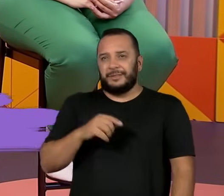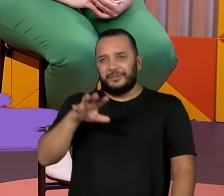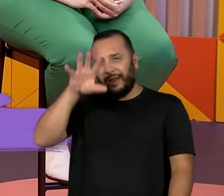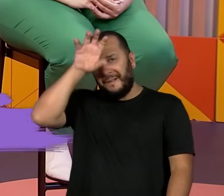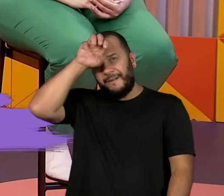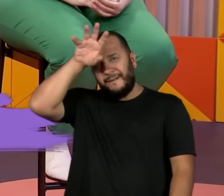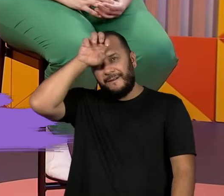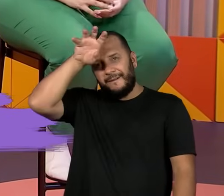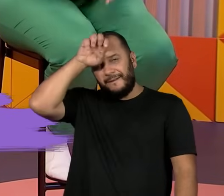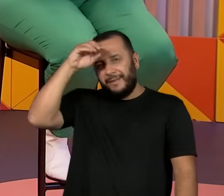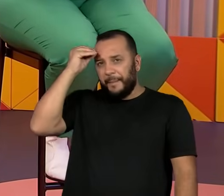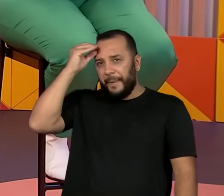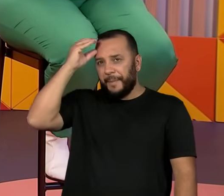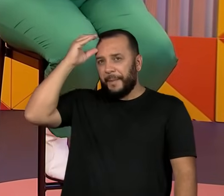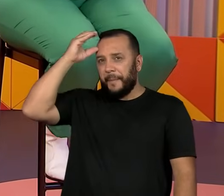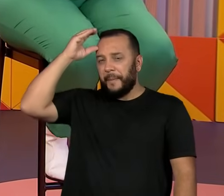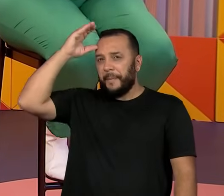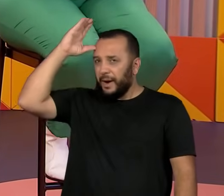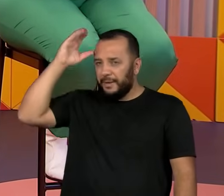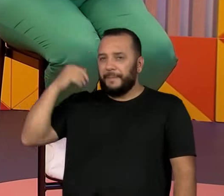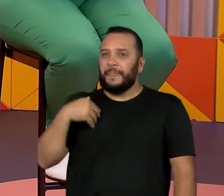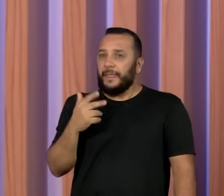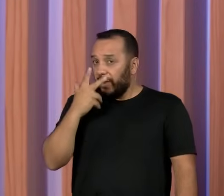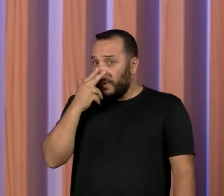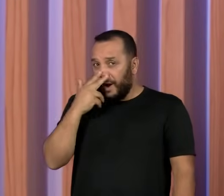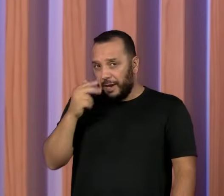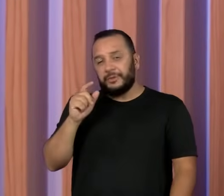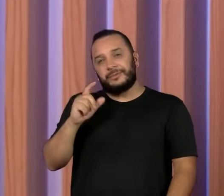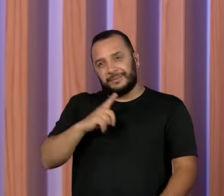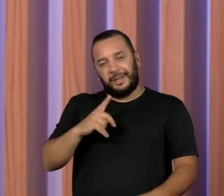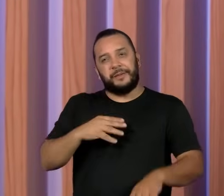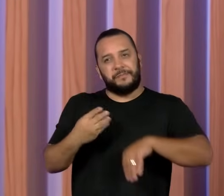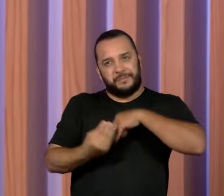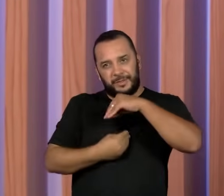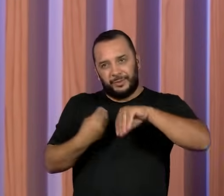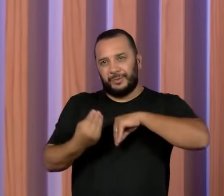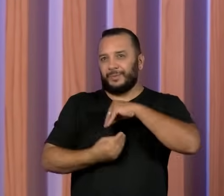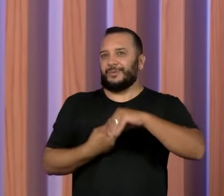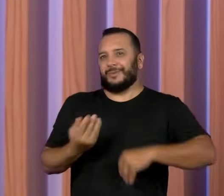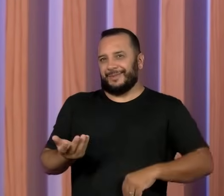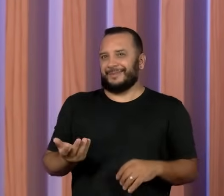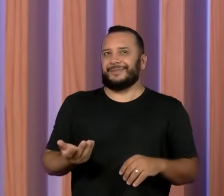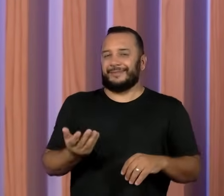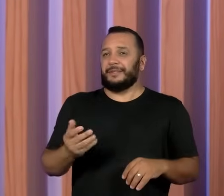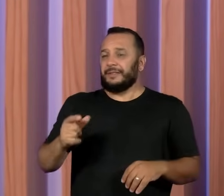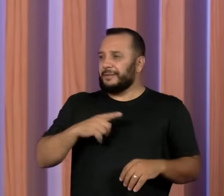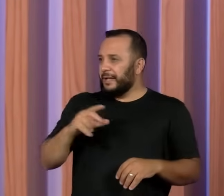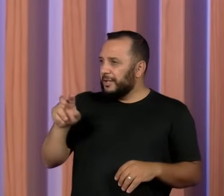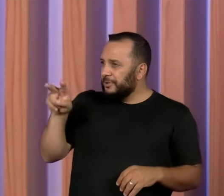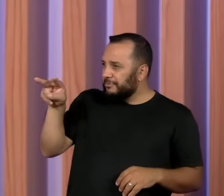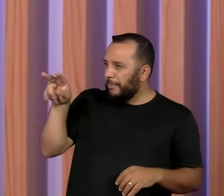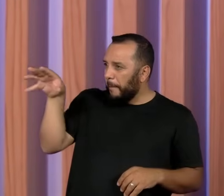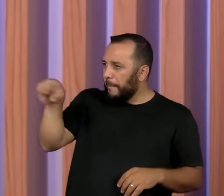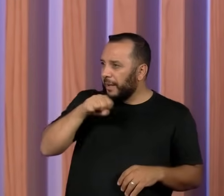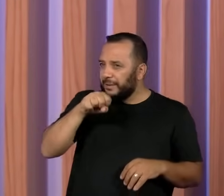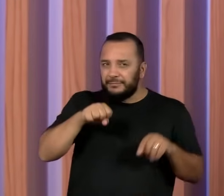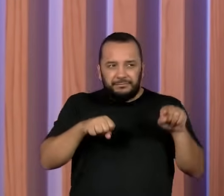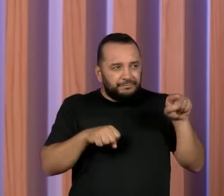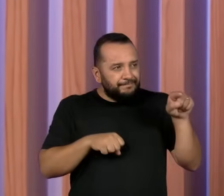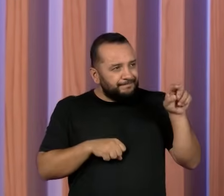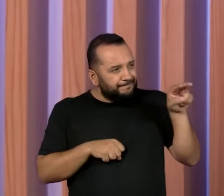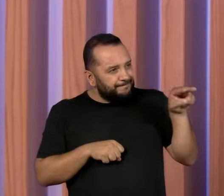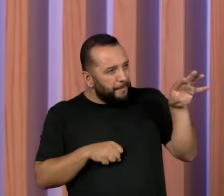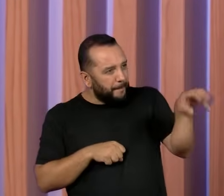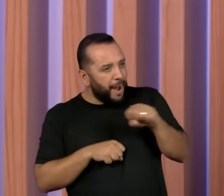repertório. Então, eu acho que essas duas coisas se misturam nesse momento, né, em que a gente busca referências, né,